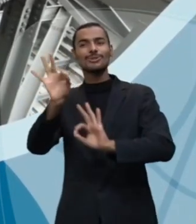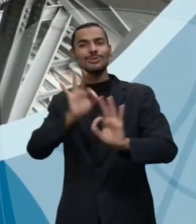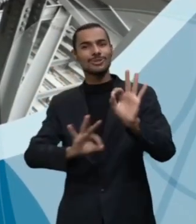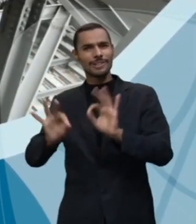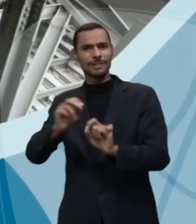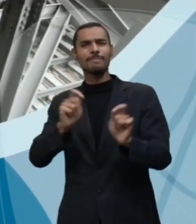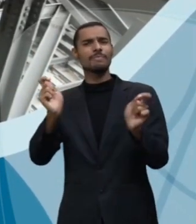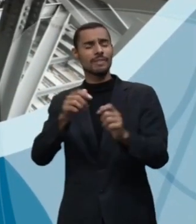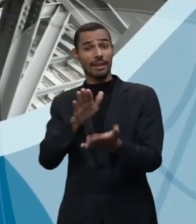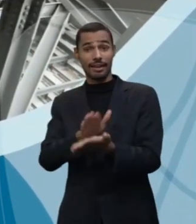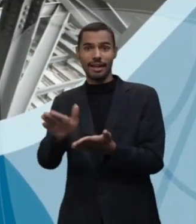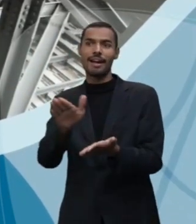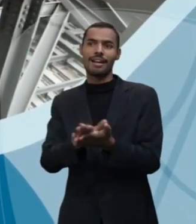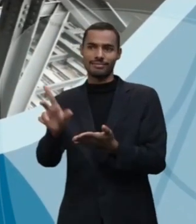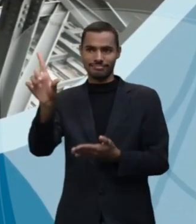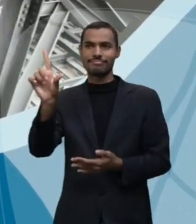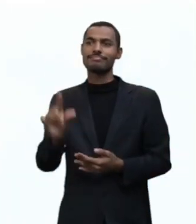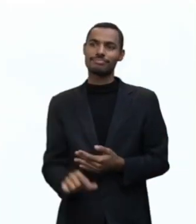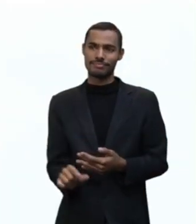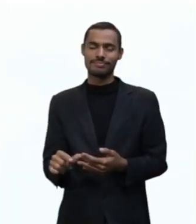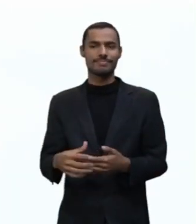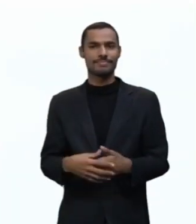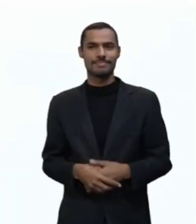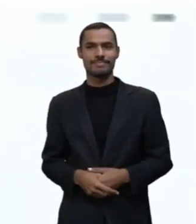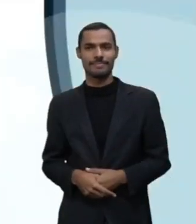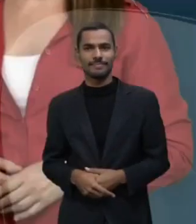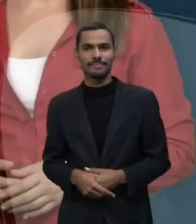que dispensa gastos com acabamentos.